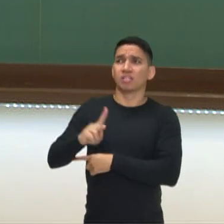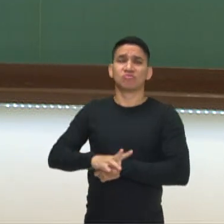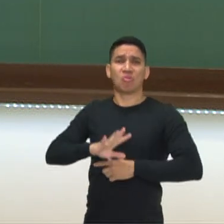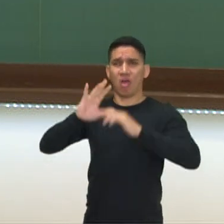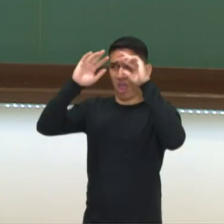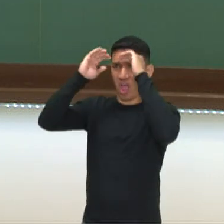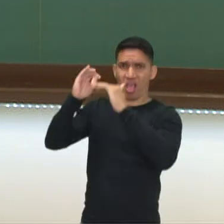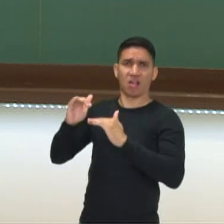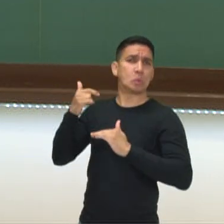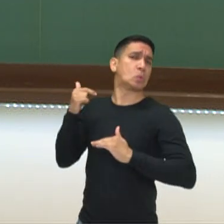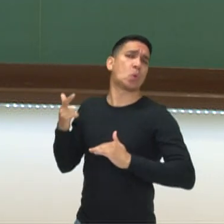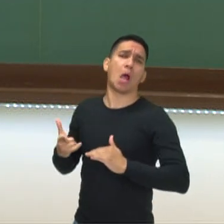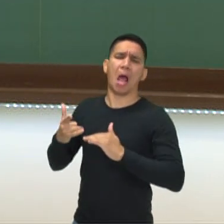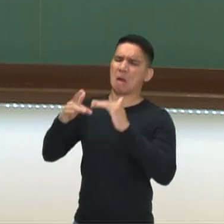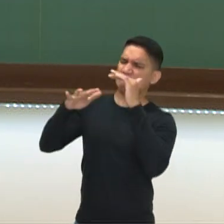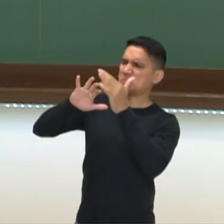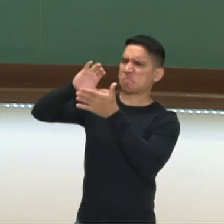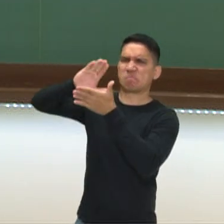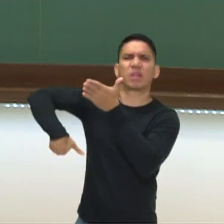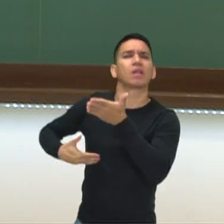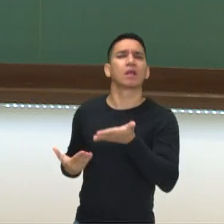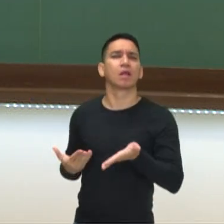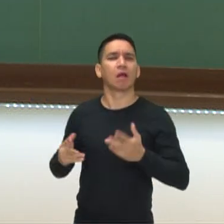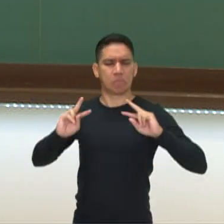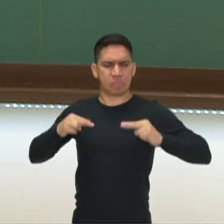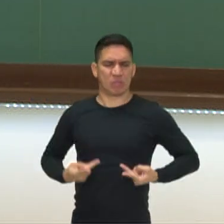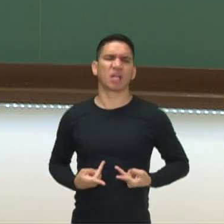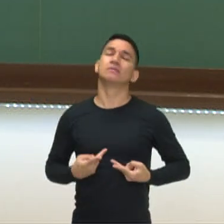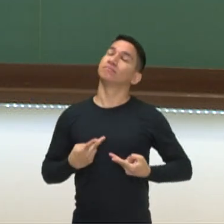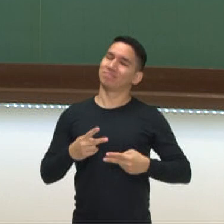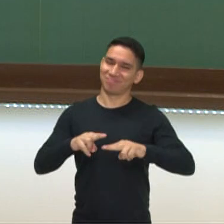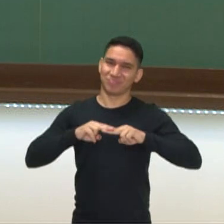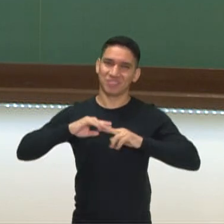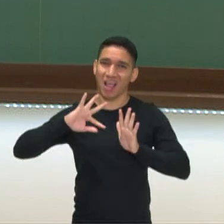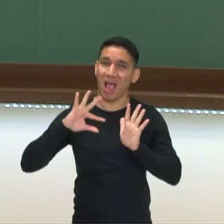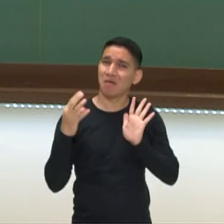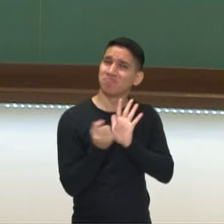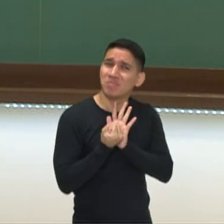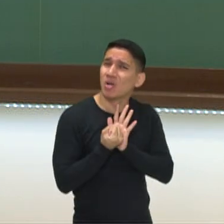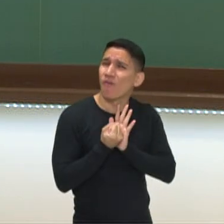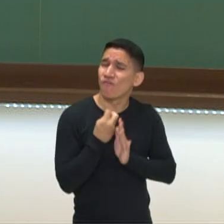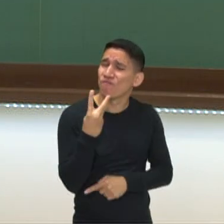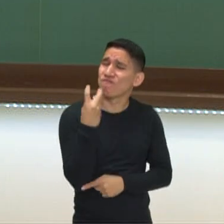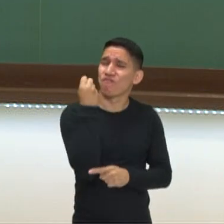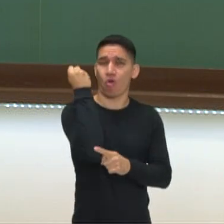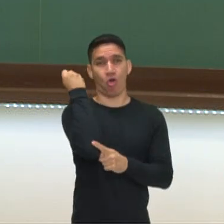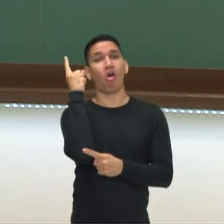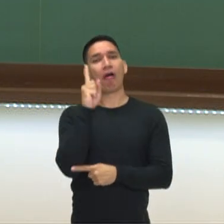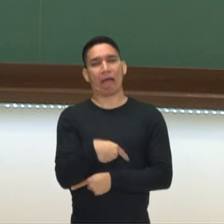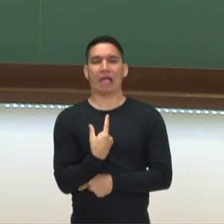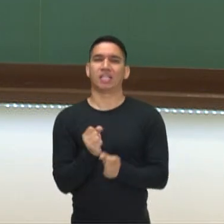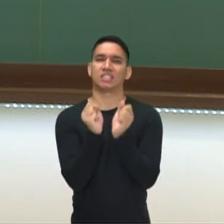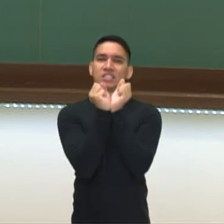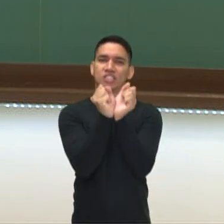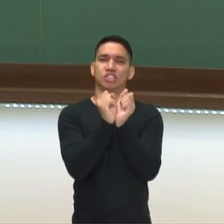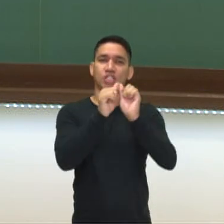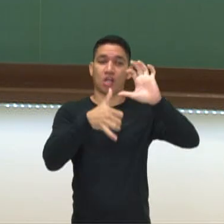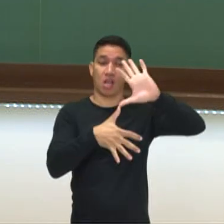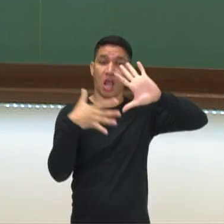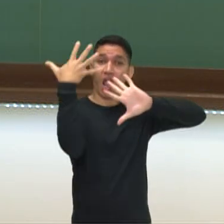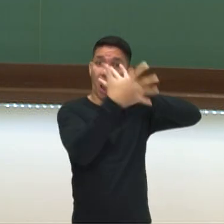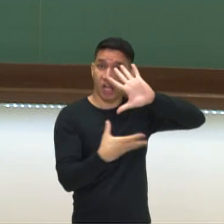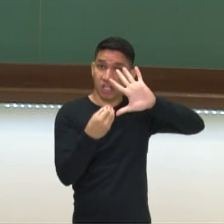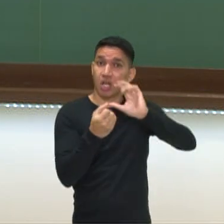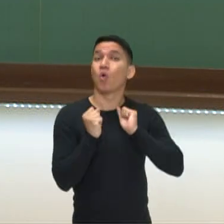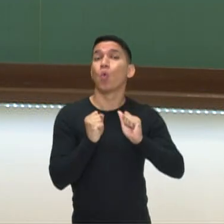também retirada. Então a escravidão é uma marca muito forte na história da América como um todo, e ela